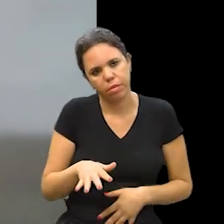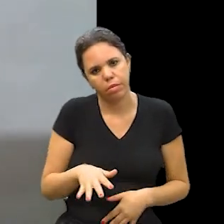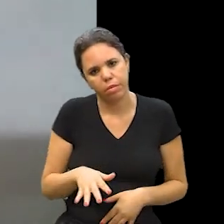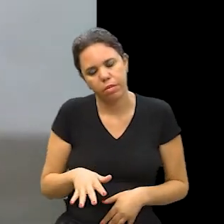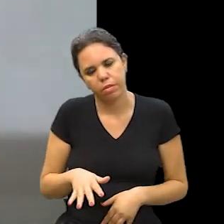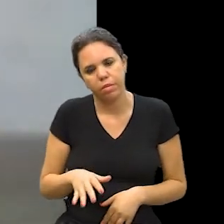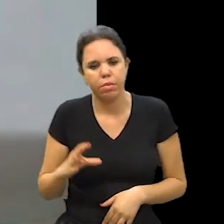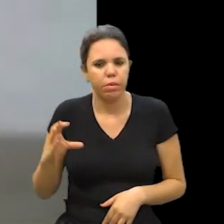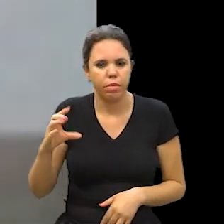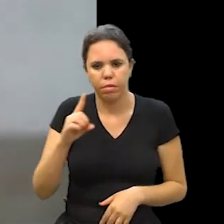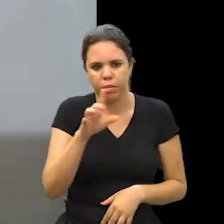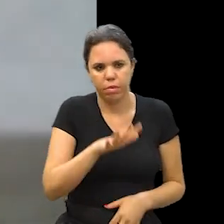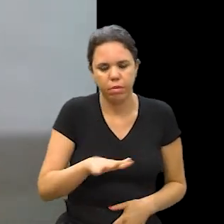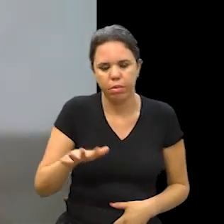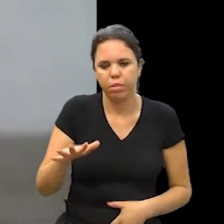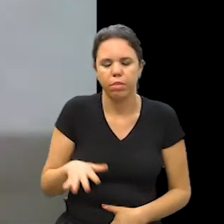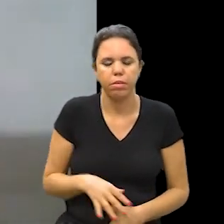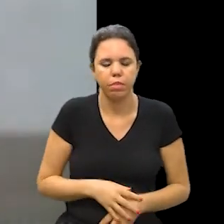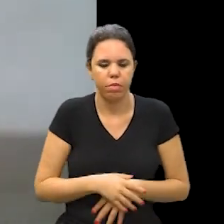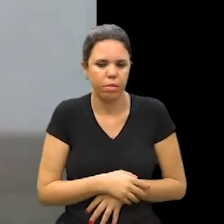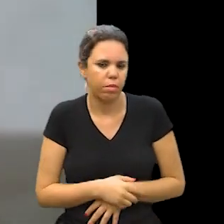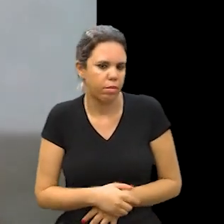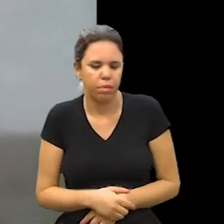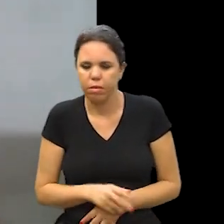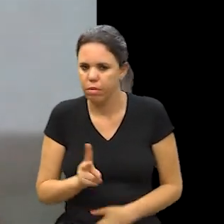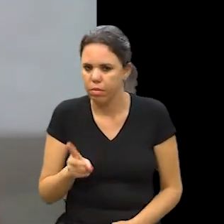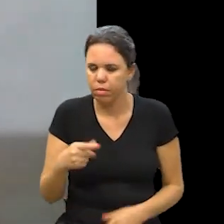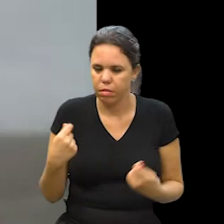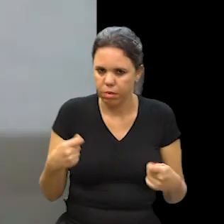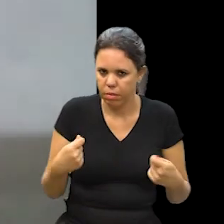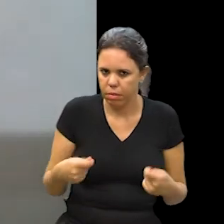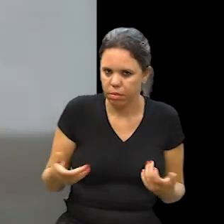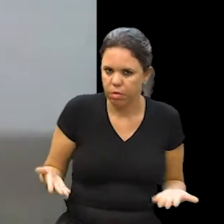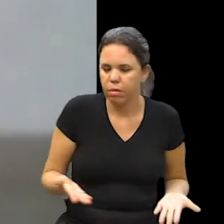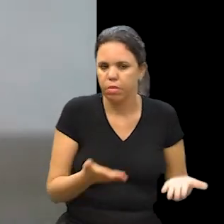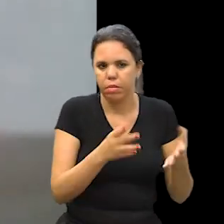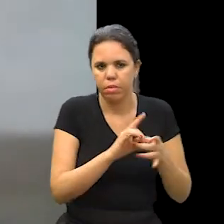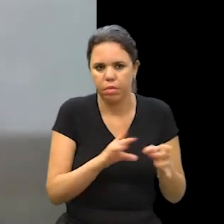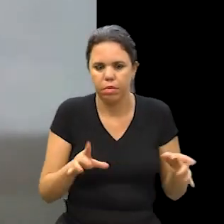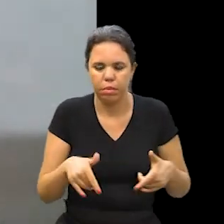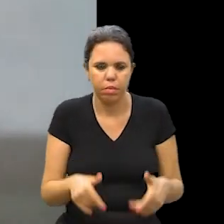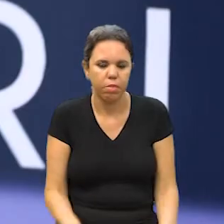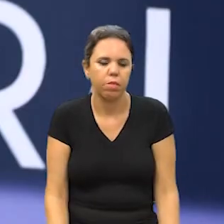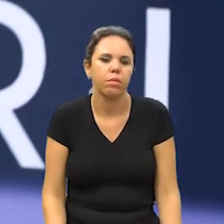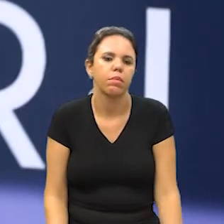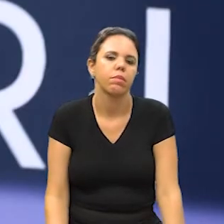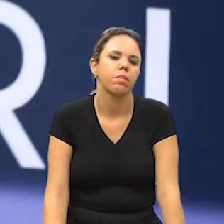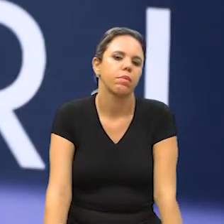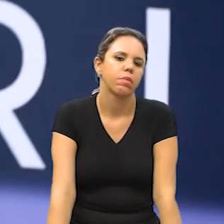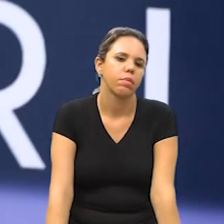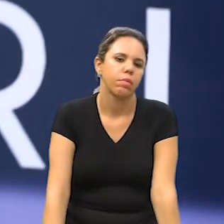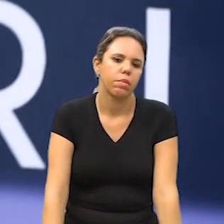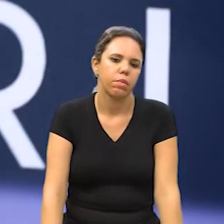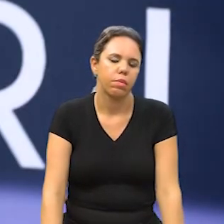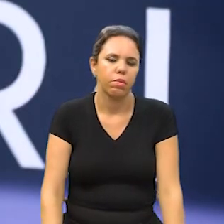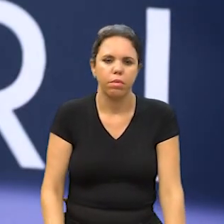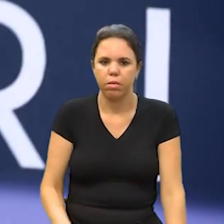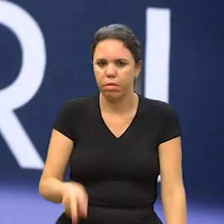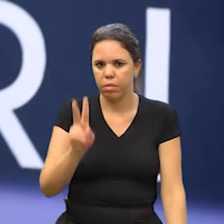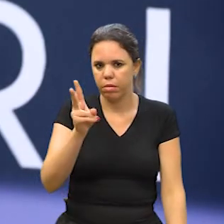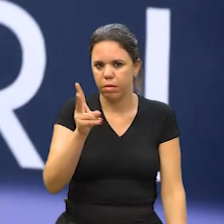as coordenações. Sempre que é necessário, nós estamos atuando. Eu sempre